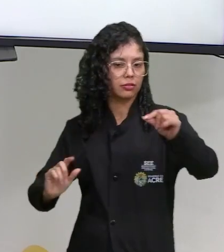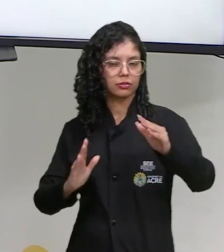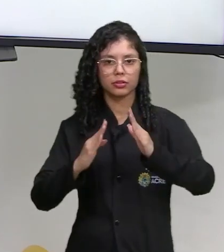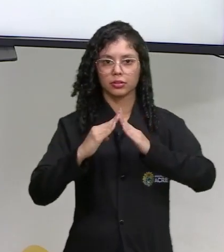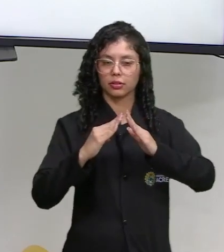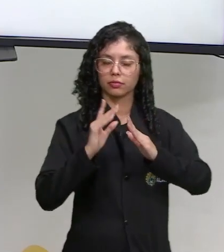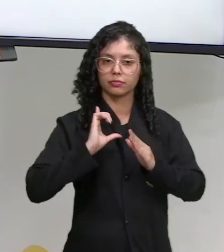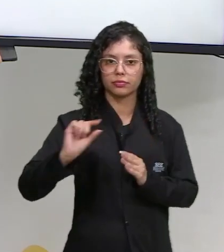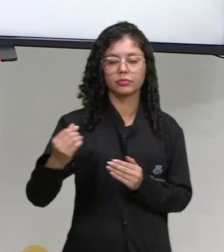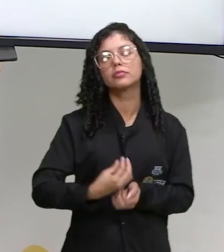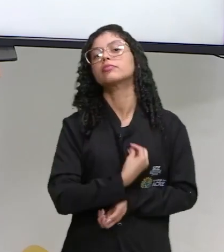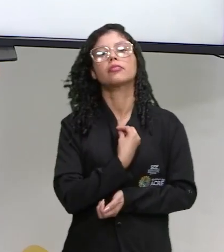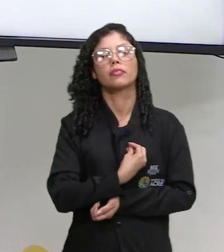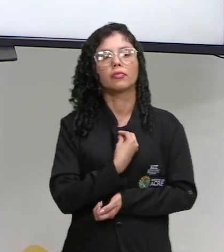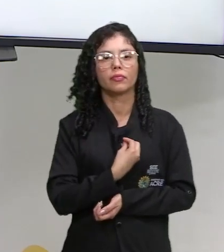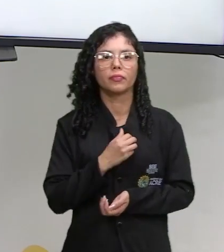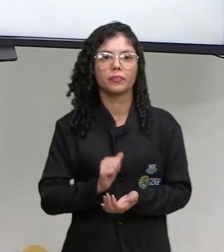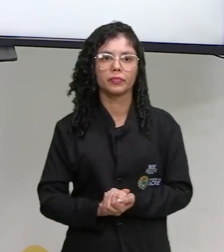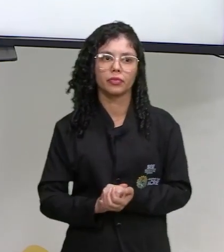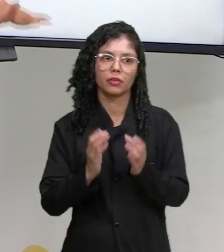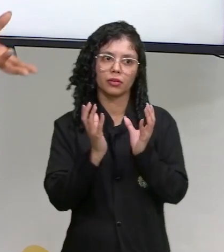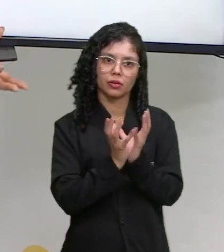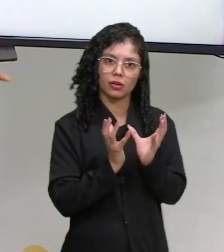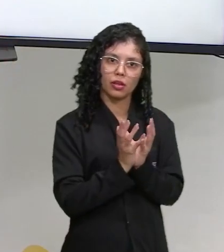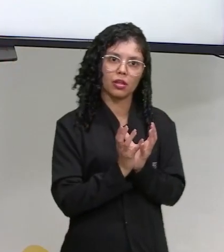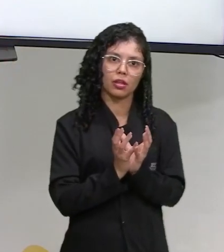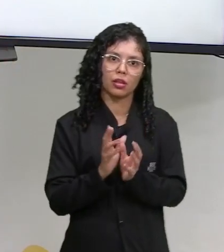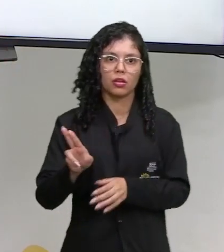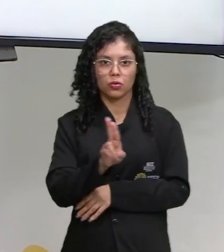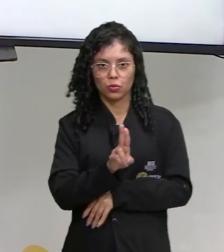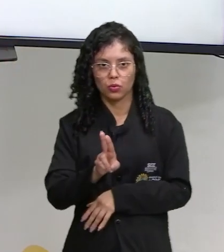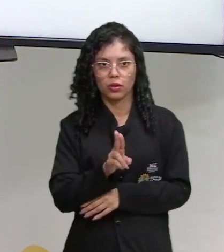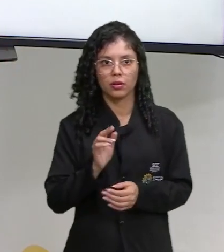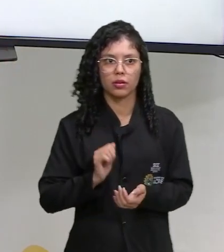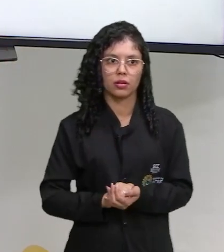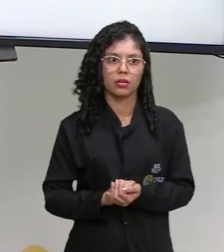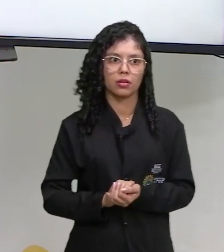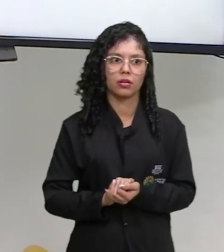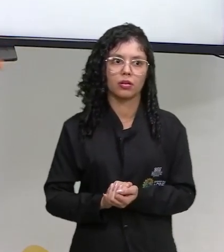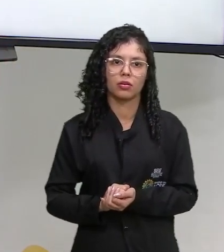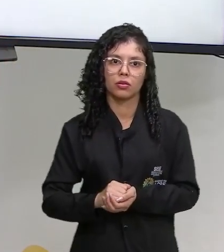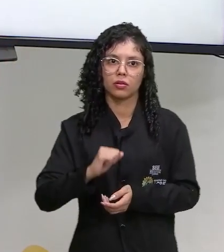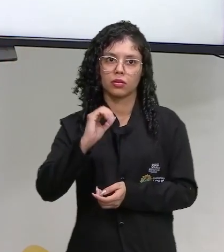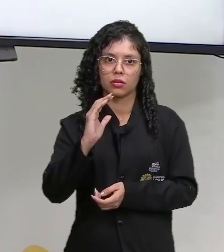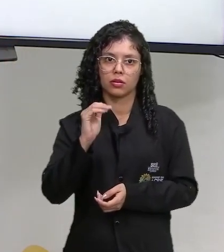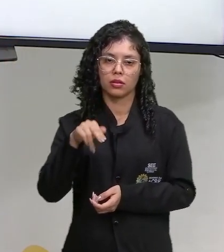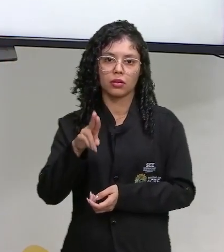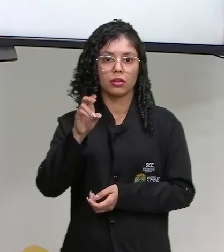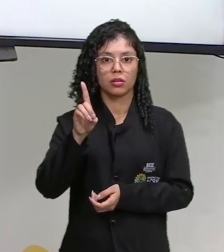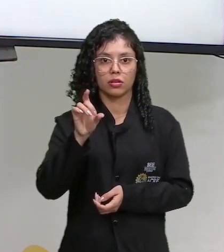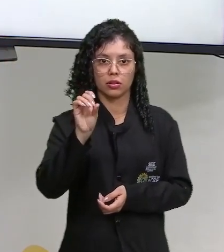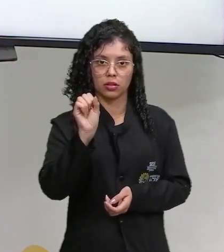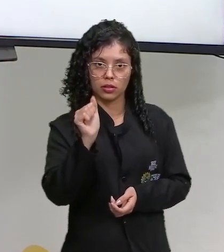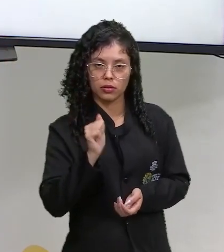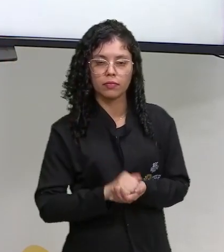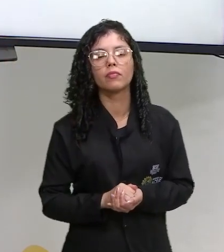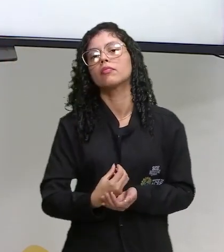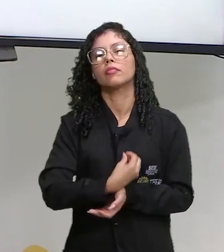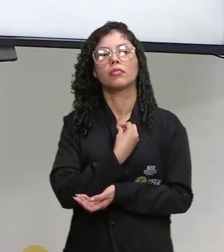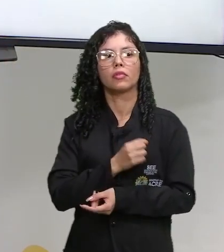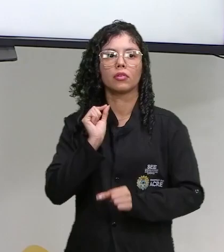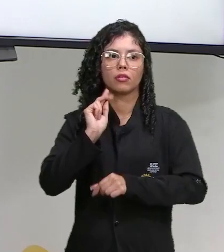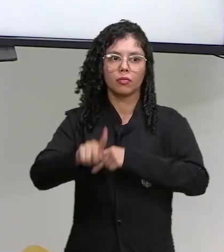casas e indo viver nessa comunidade, que depois de um tempo acabou sendo chamada de Canudos. Em Canudos, então, vivia